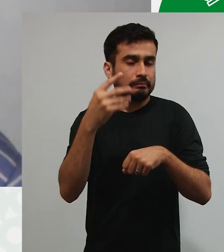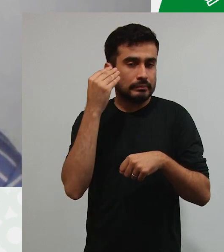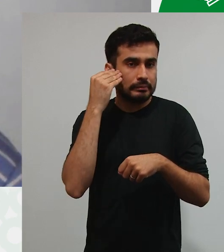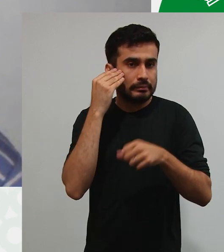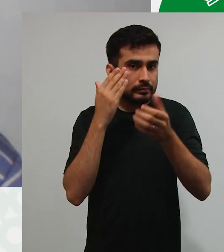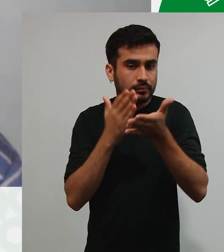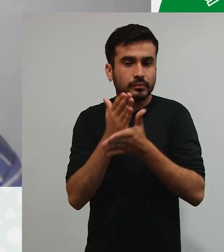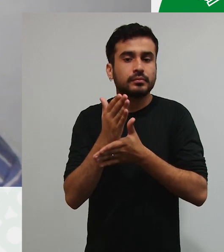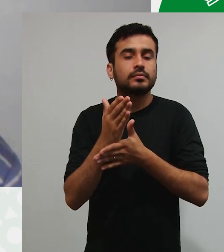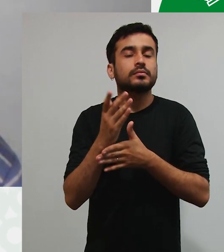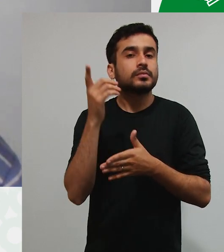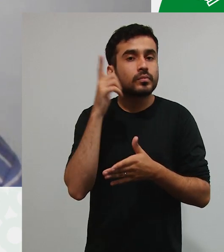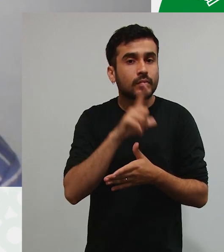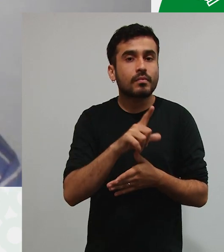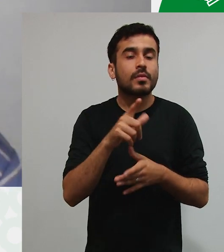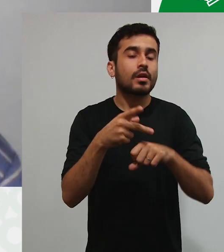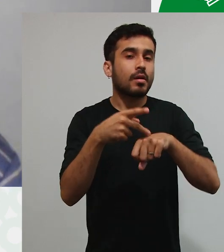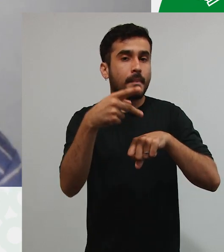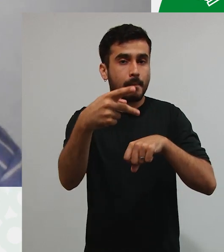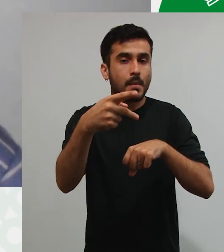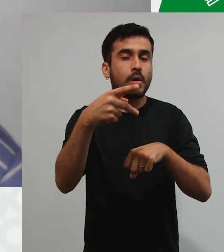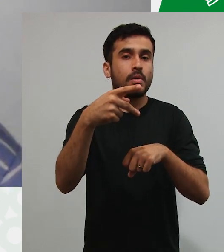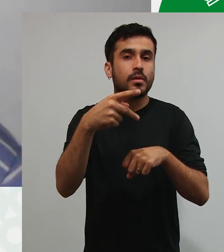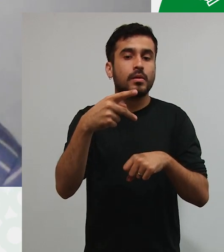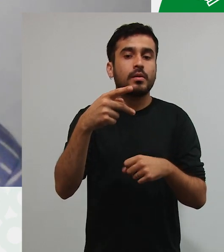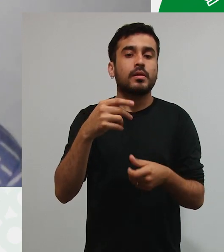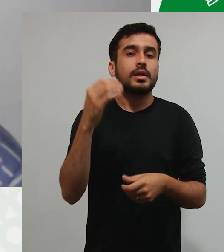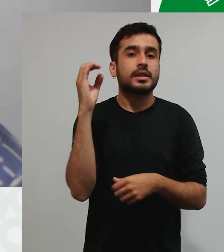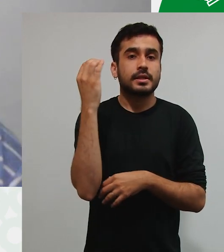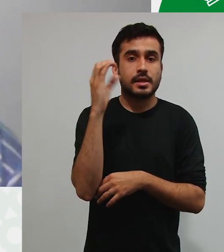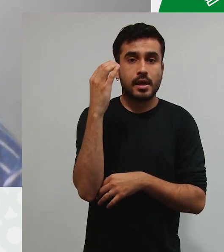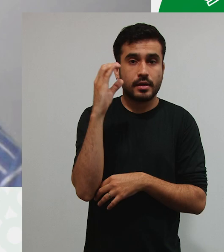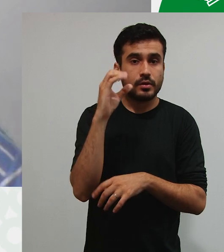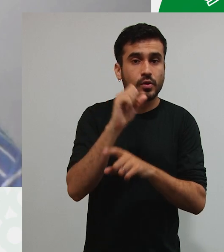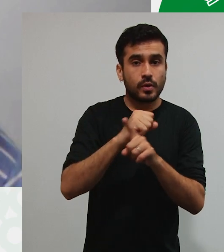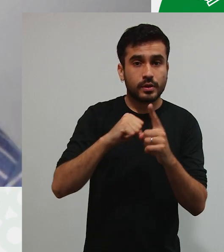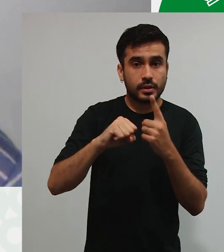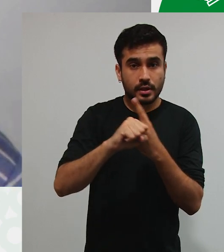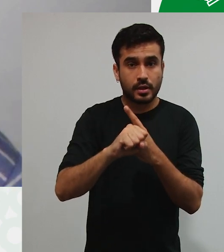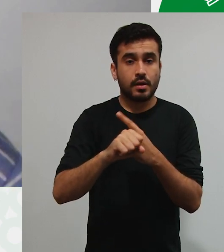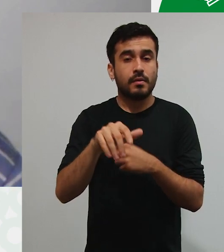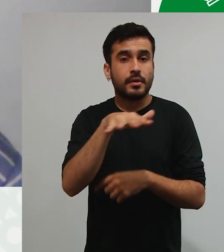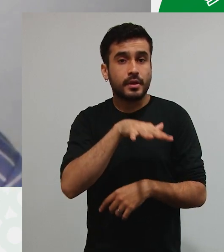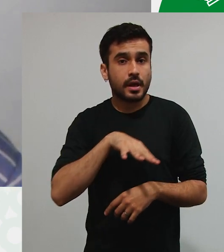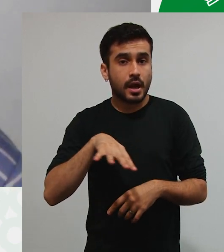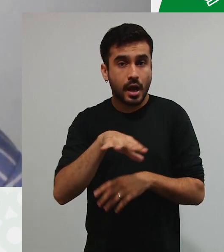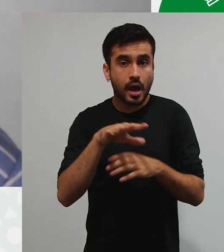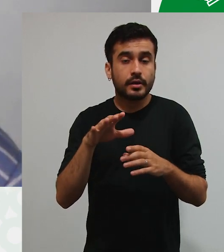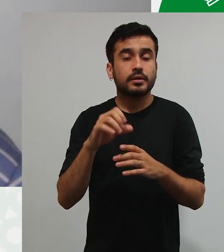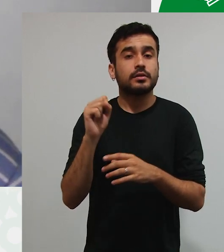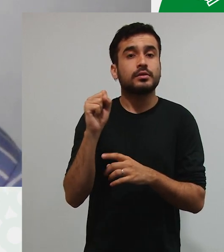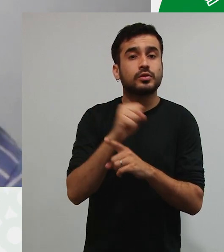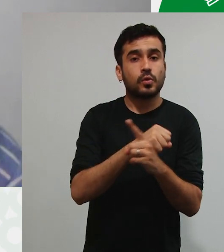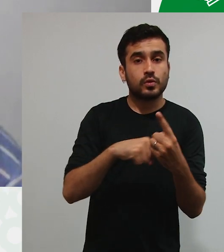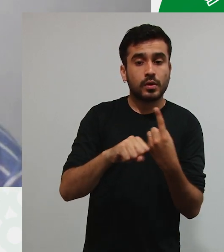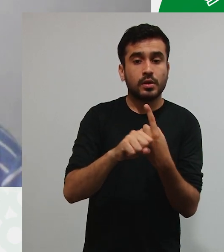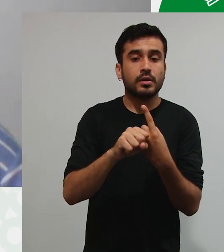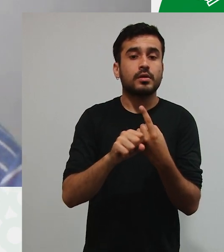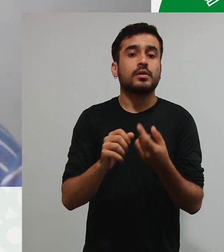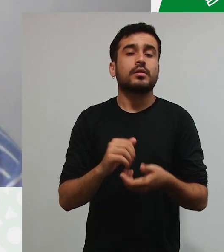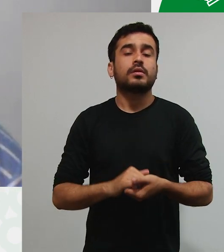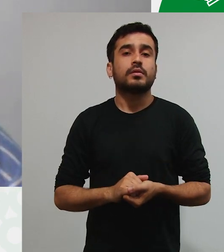Ciências Sociais, na área de concentração de Sociologia, da Pontifícia Universidade Católica de São Paulo, da PUC de São